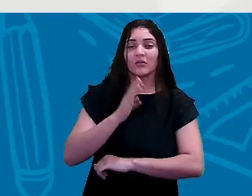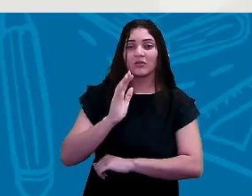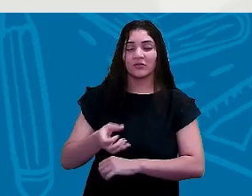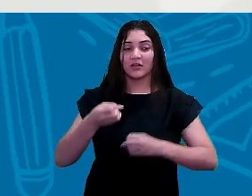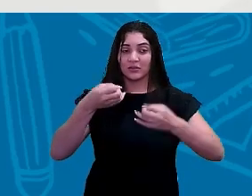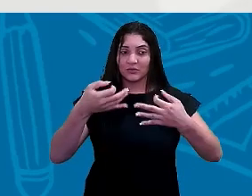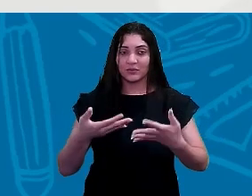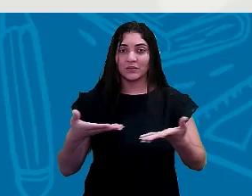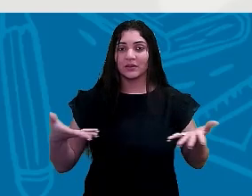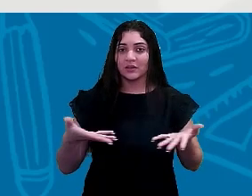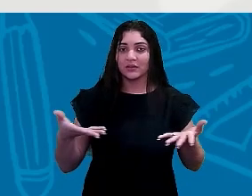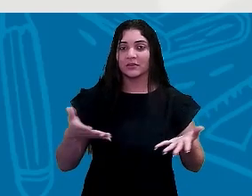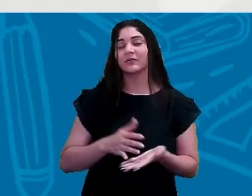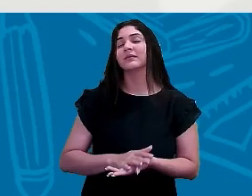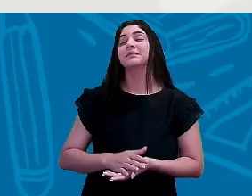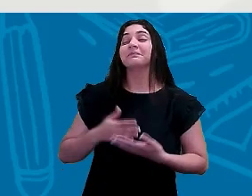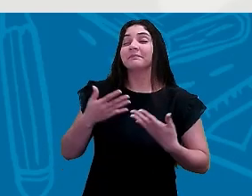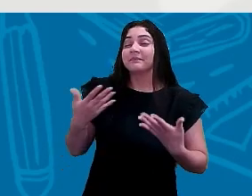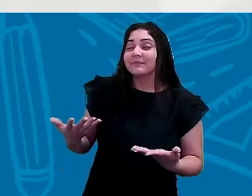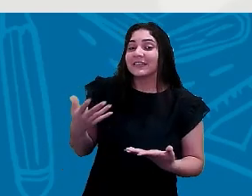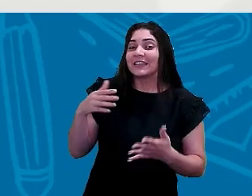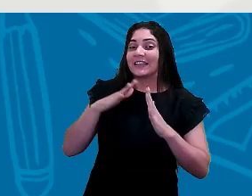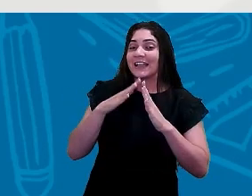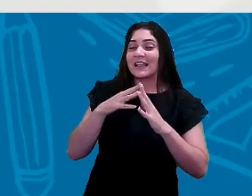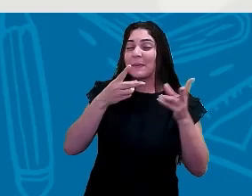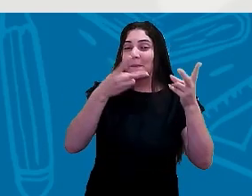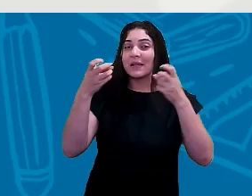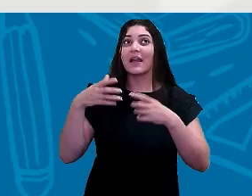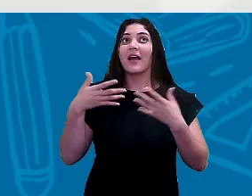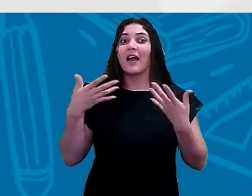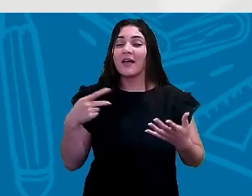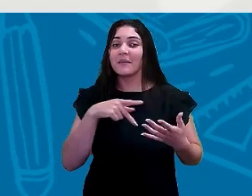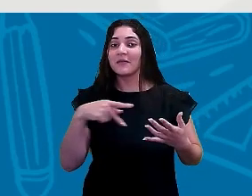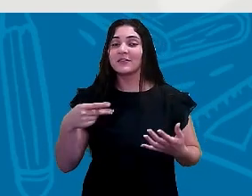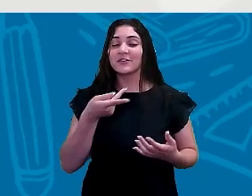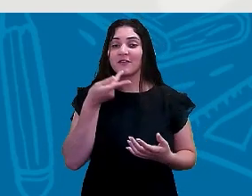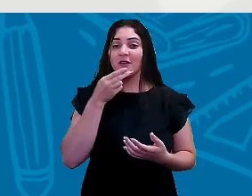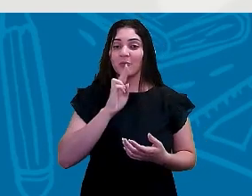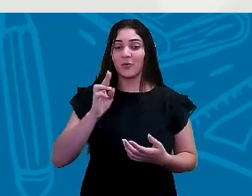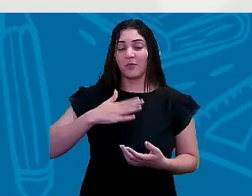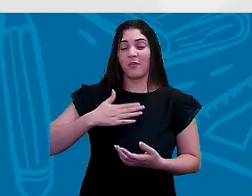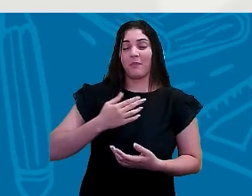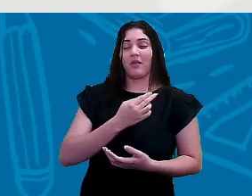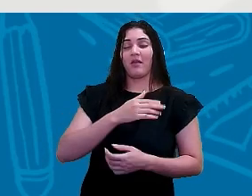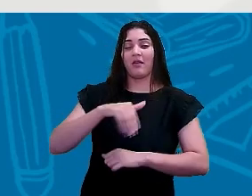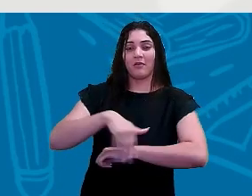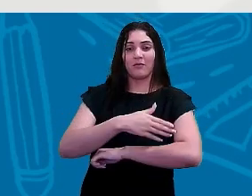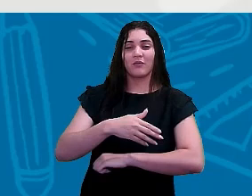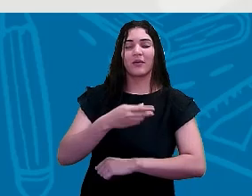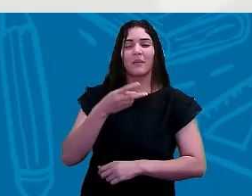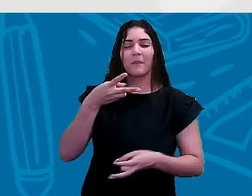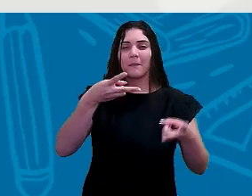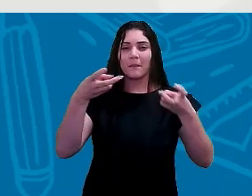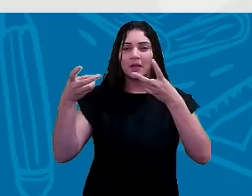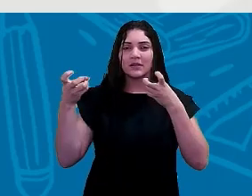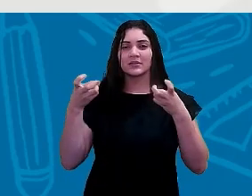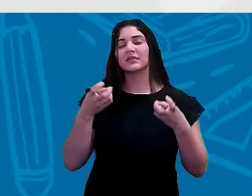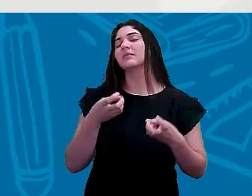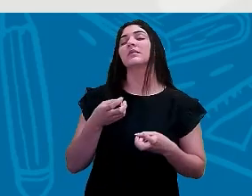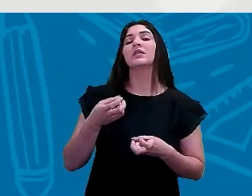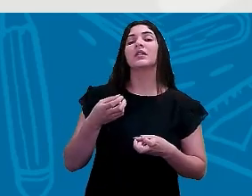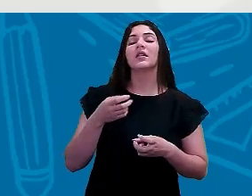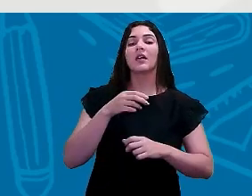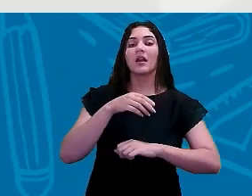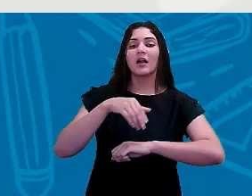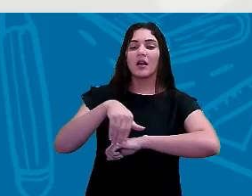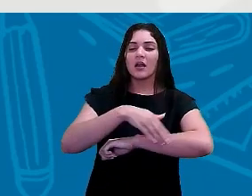dizendo, eita, olha, a professora falou da minha rua. Pois é, a sua rua, observem que ela está aí escrita. A primeira letra, a